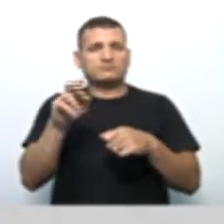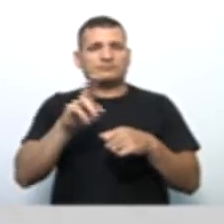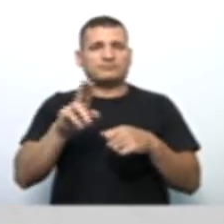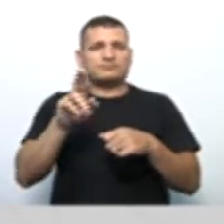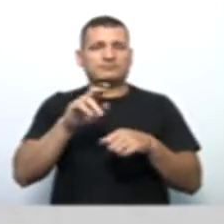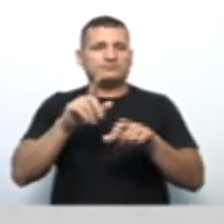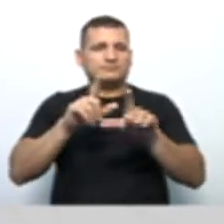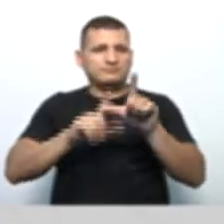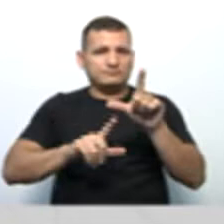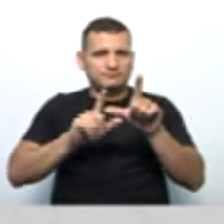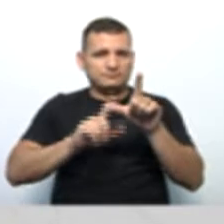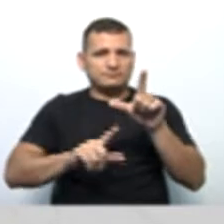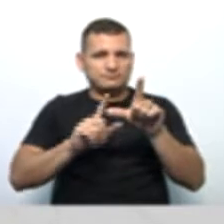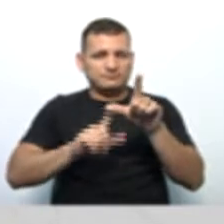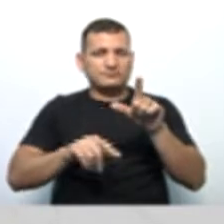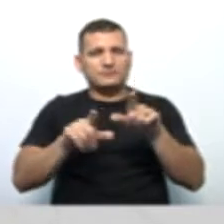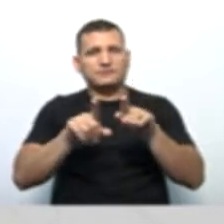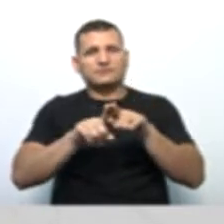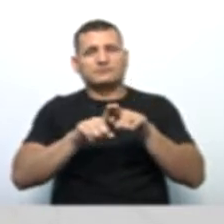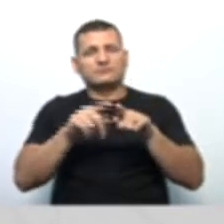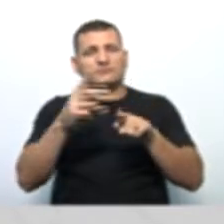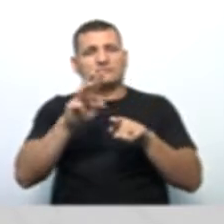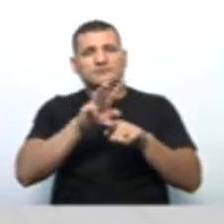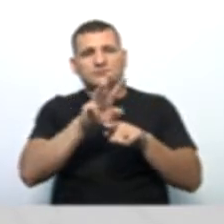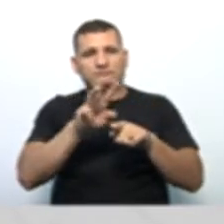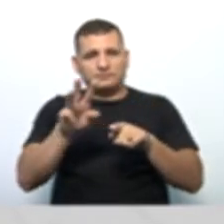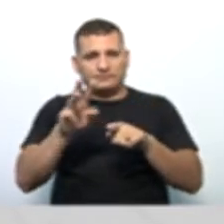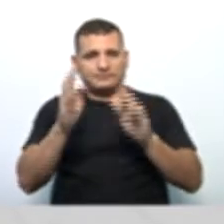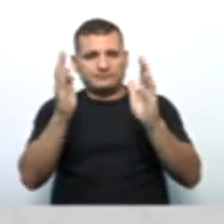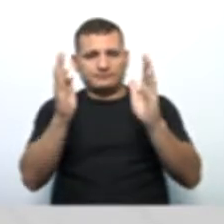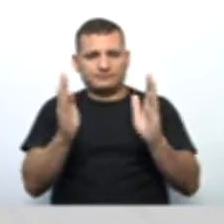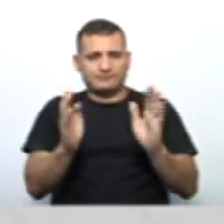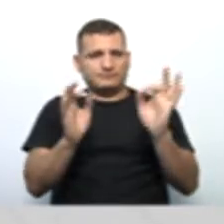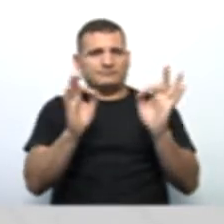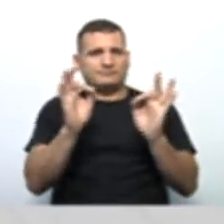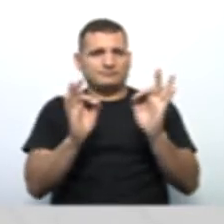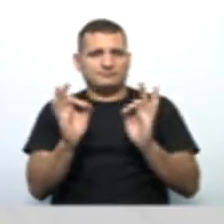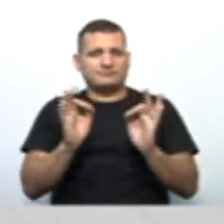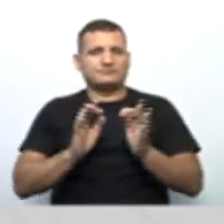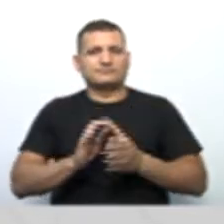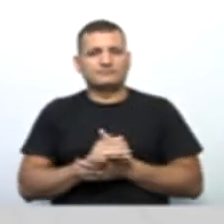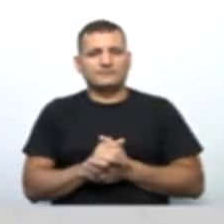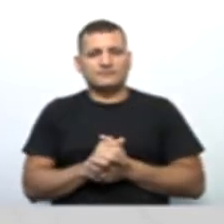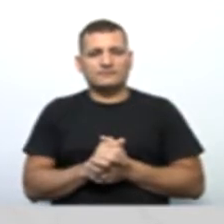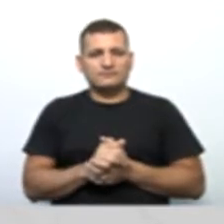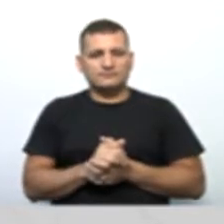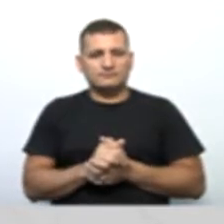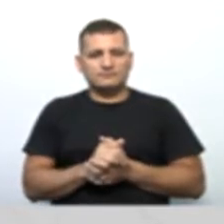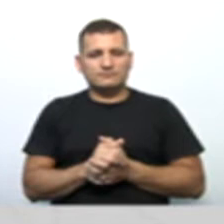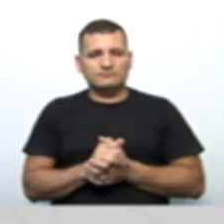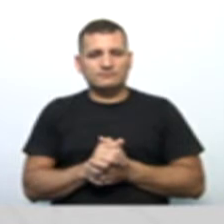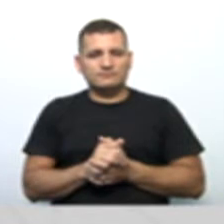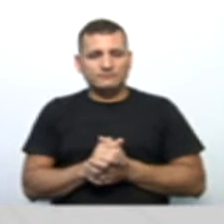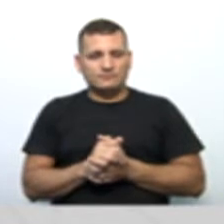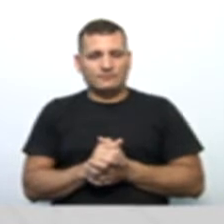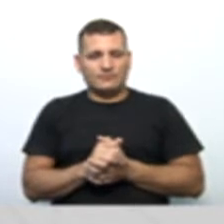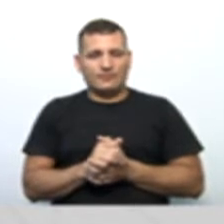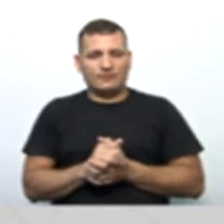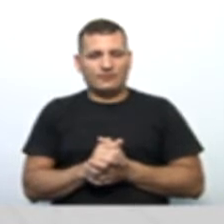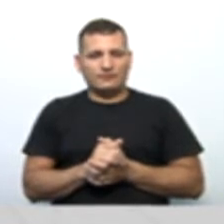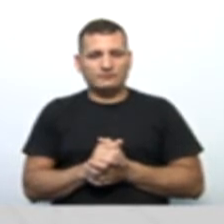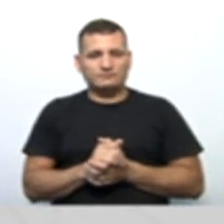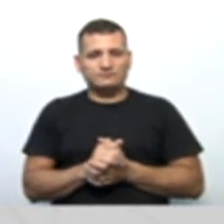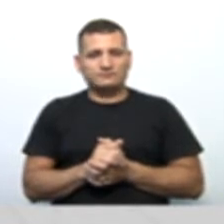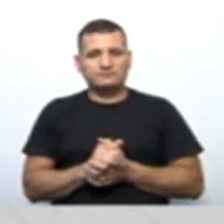aqui fazer a diagramação do seu site para que ele não fique cansativo ok vamos lá então é importante